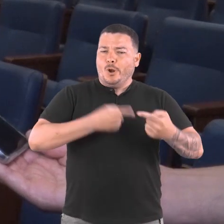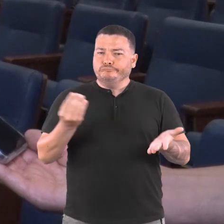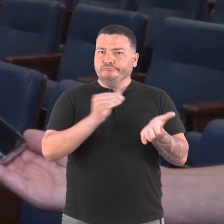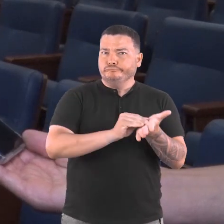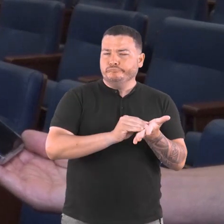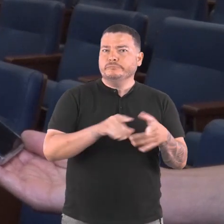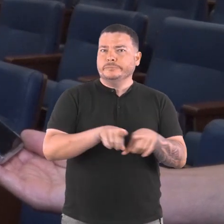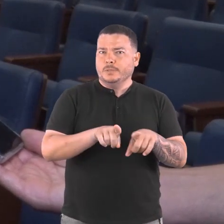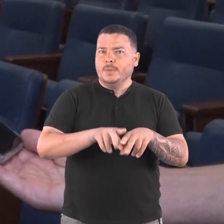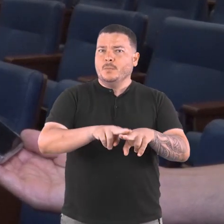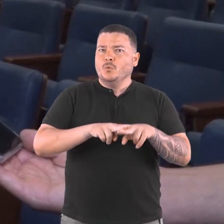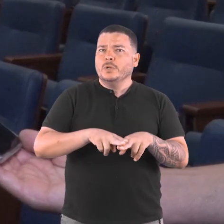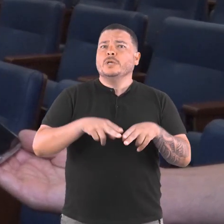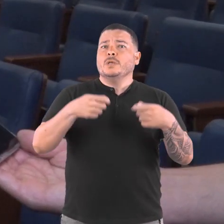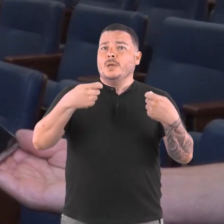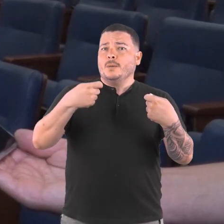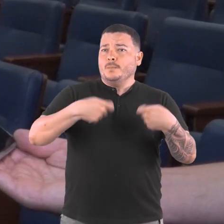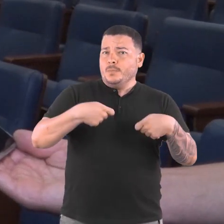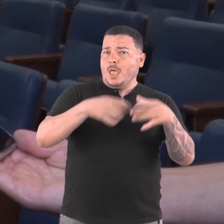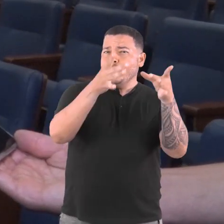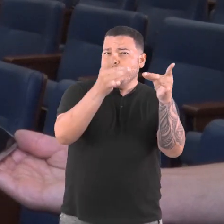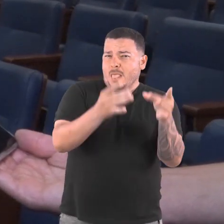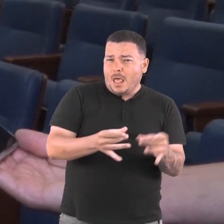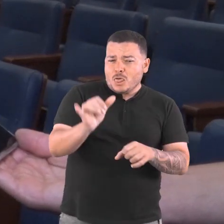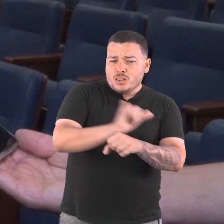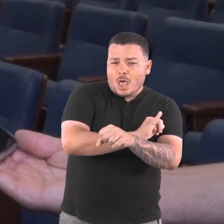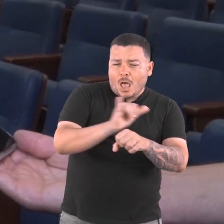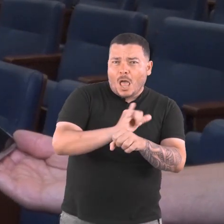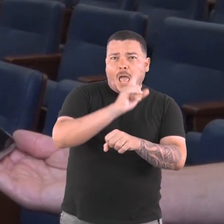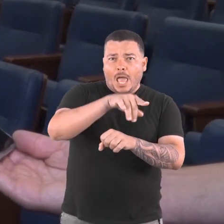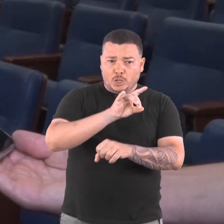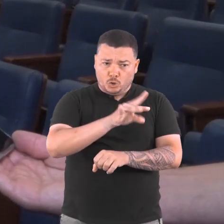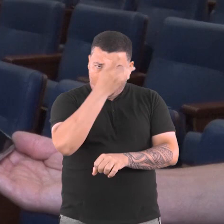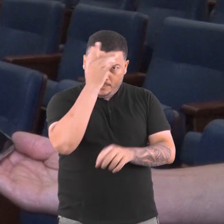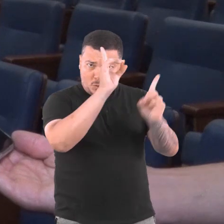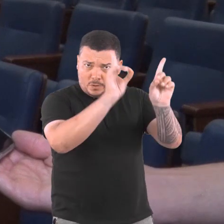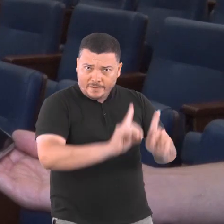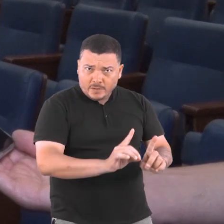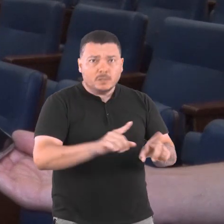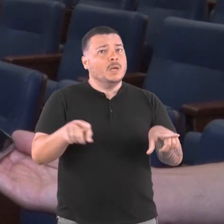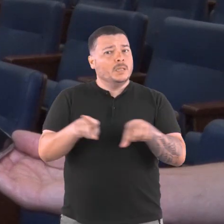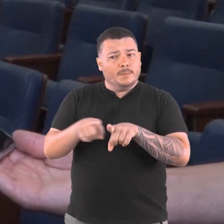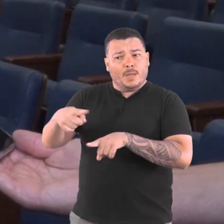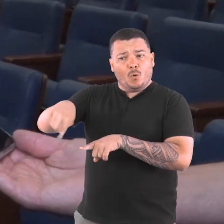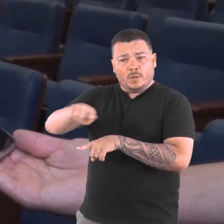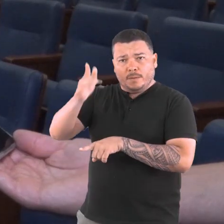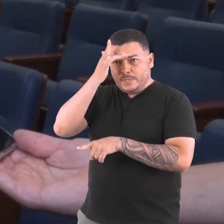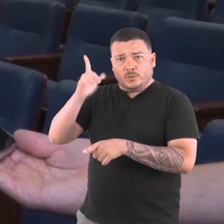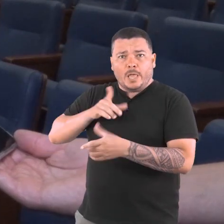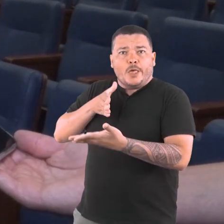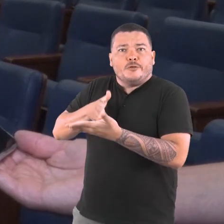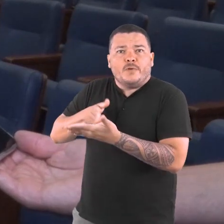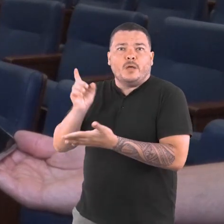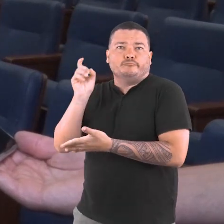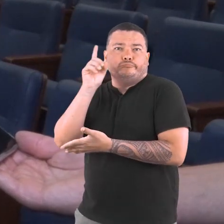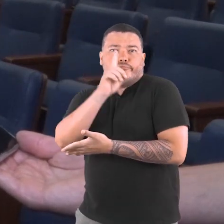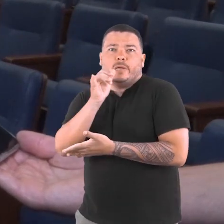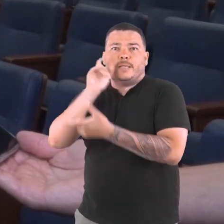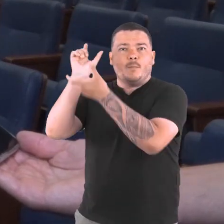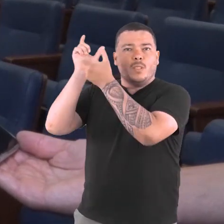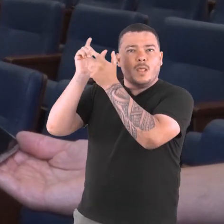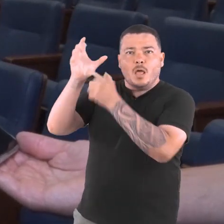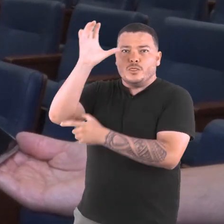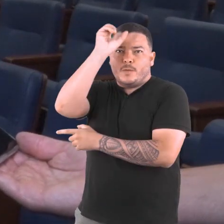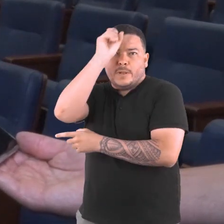isso na nossa política, que necessidade específica não é só para pessoas com deficiência, mas pessoas também que apresentam